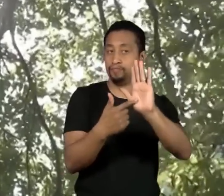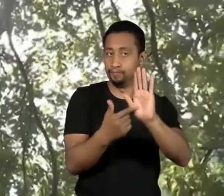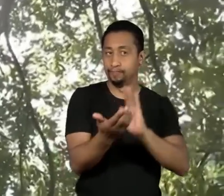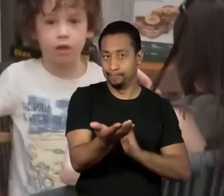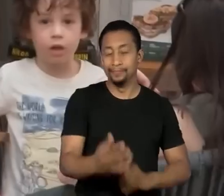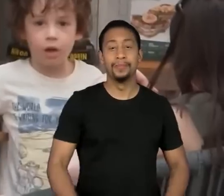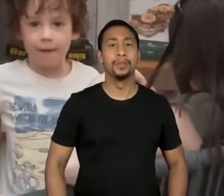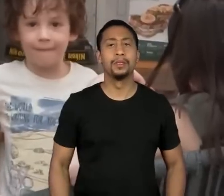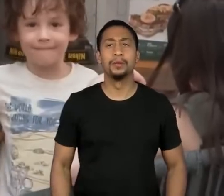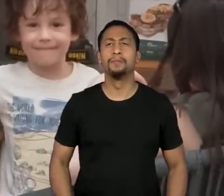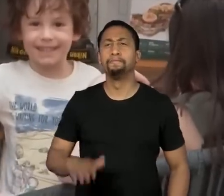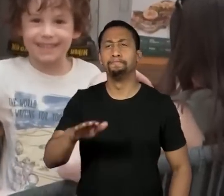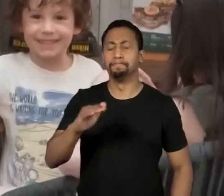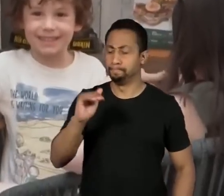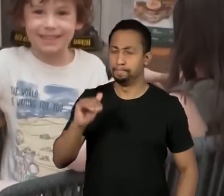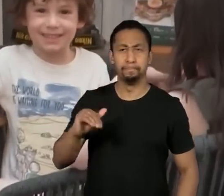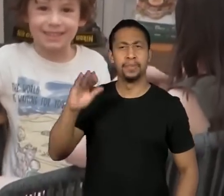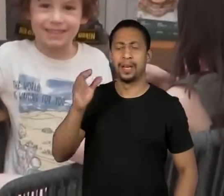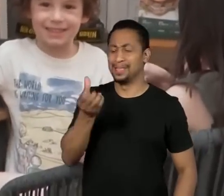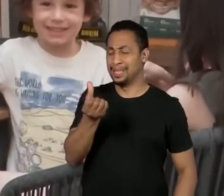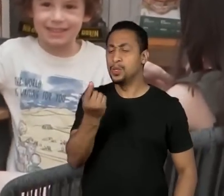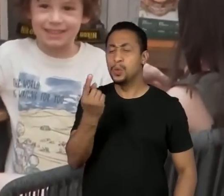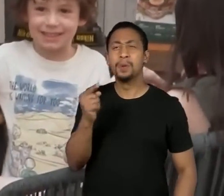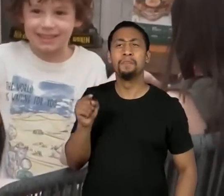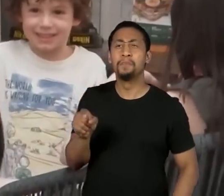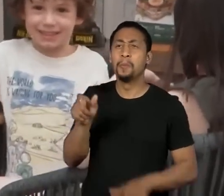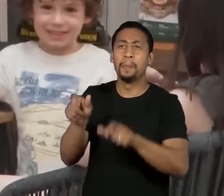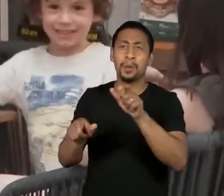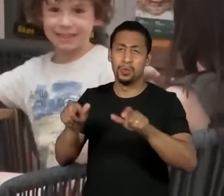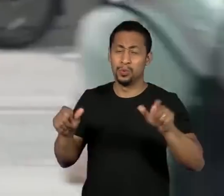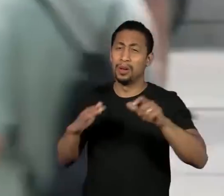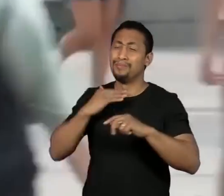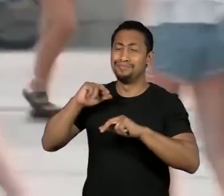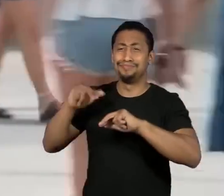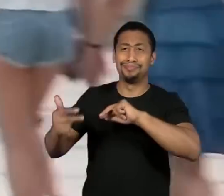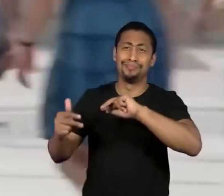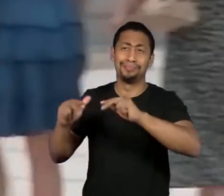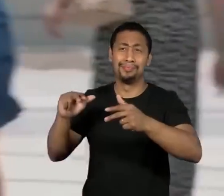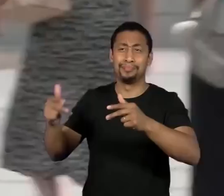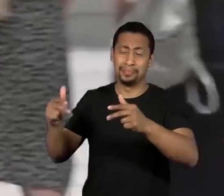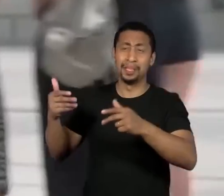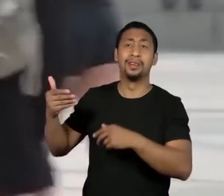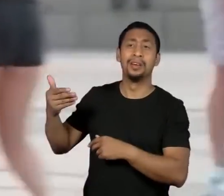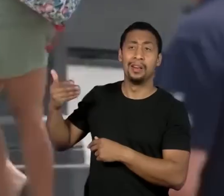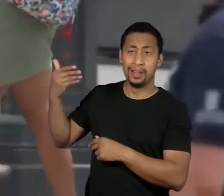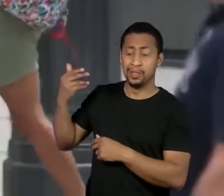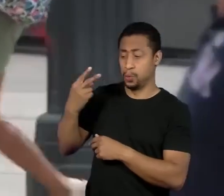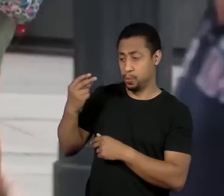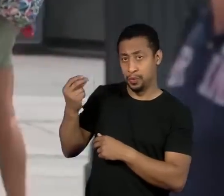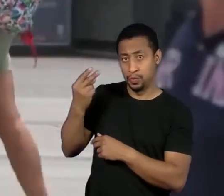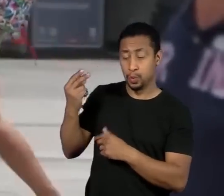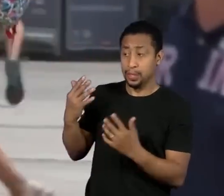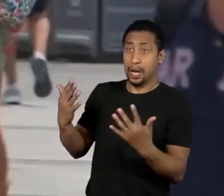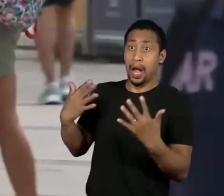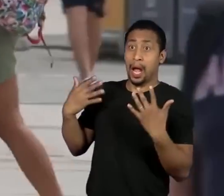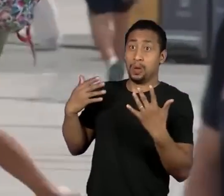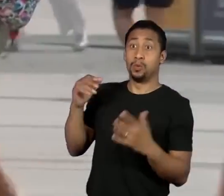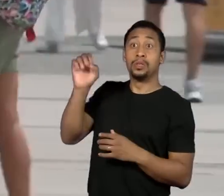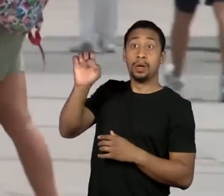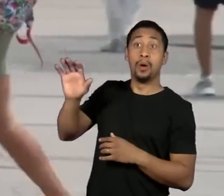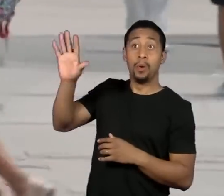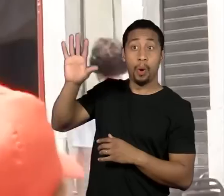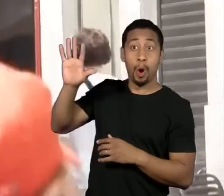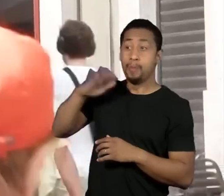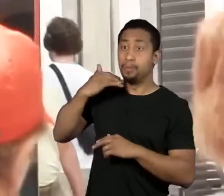Mais de 61 mil pessoas morreram de calor na Europa no verão de 2022. Estudo publicado na